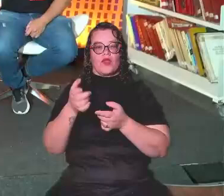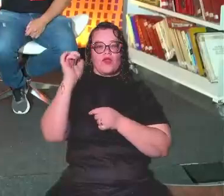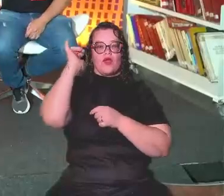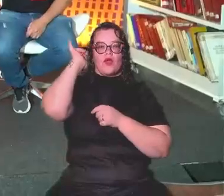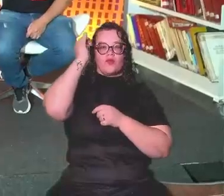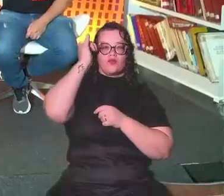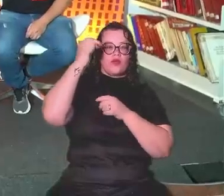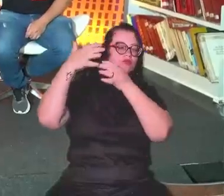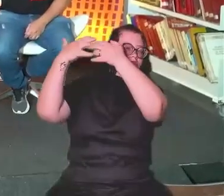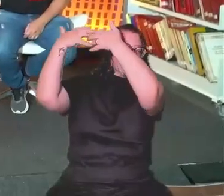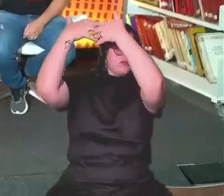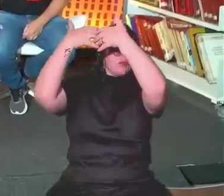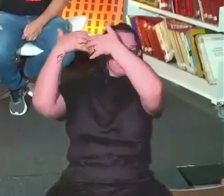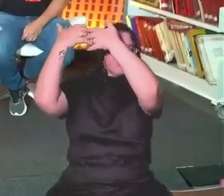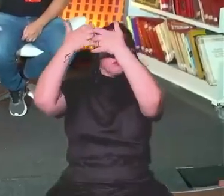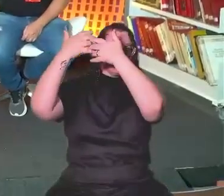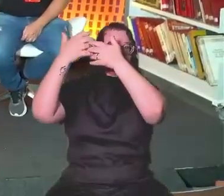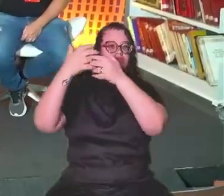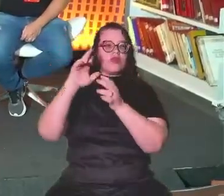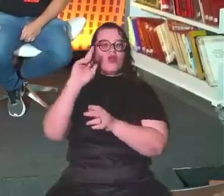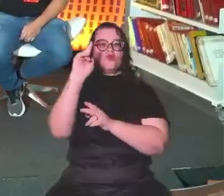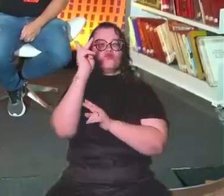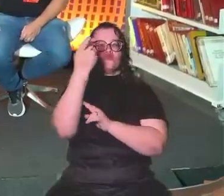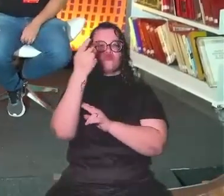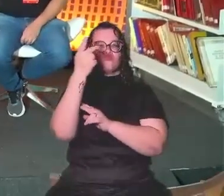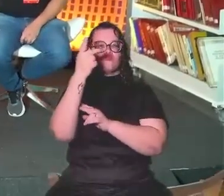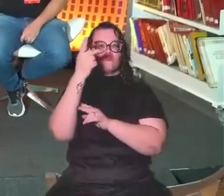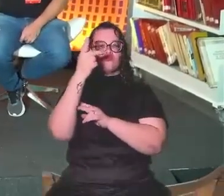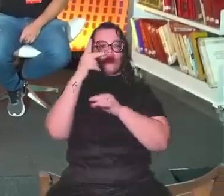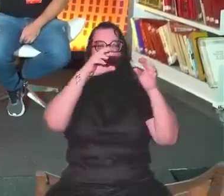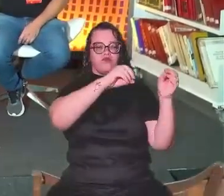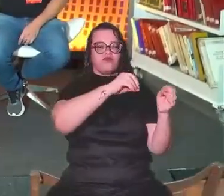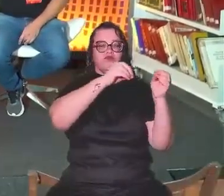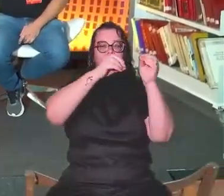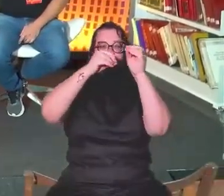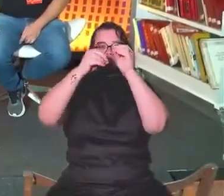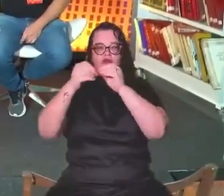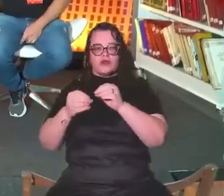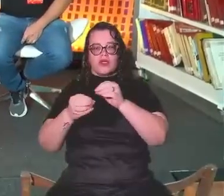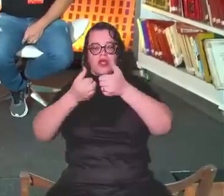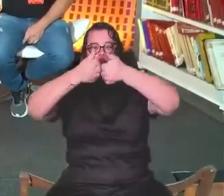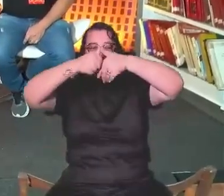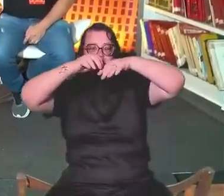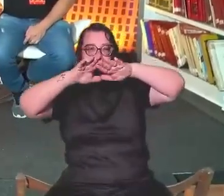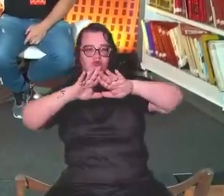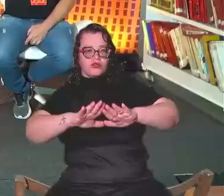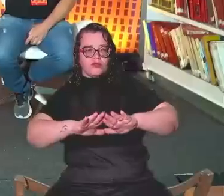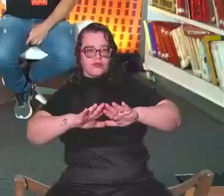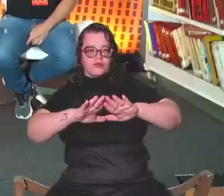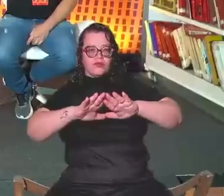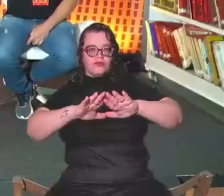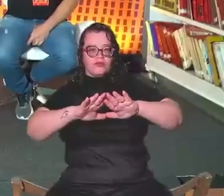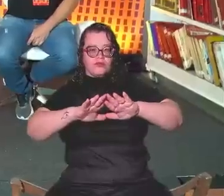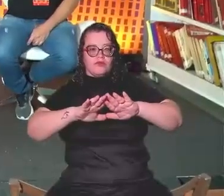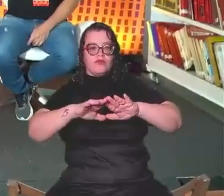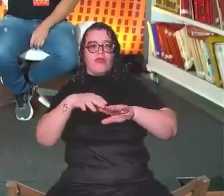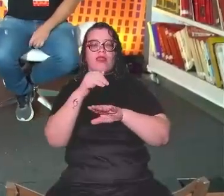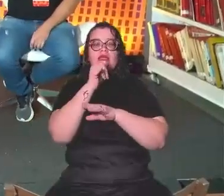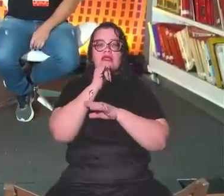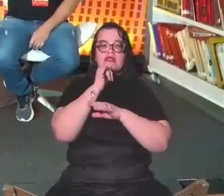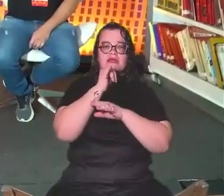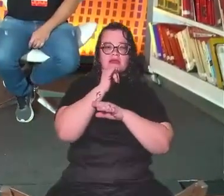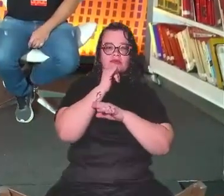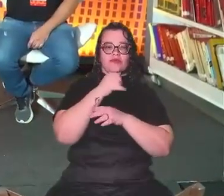do tablado, cobrindo uma parte da parede, há um grande banner composto pelo design e tema do 5º Flitabira, em tons de laranja,